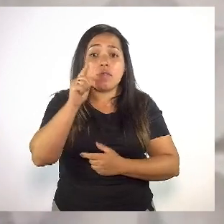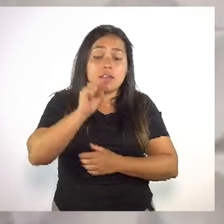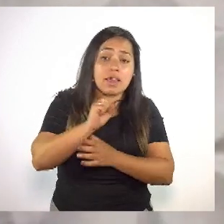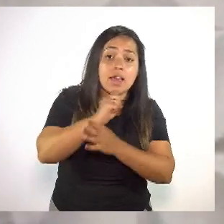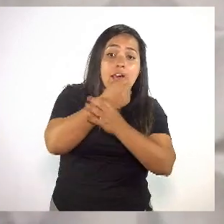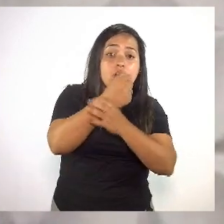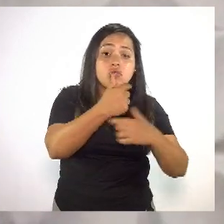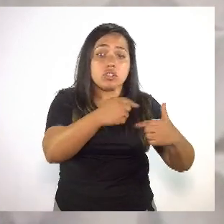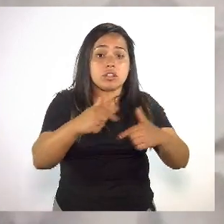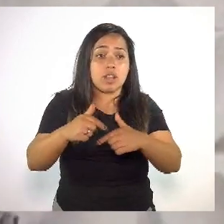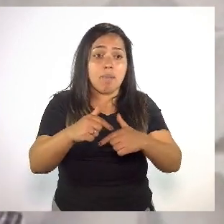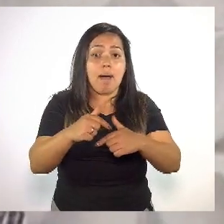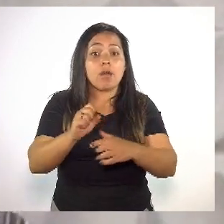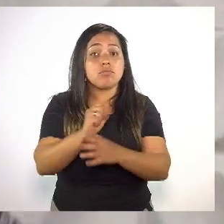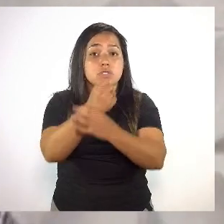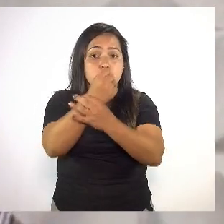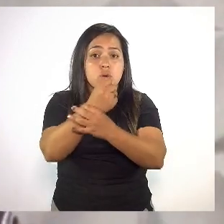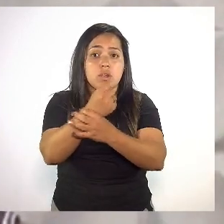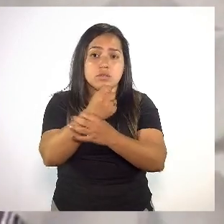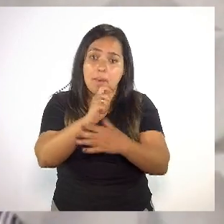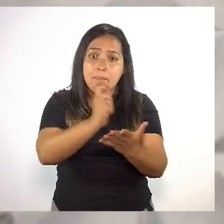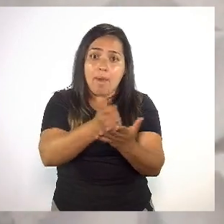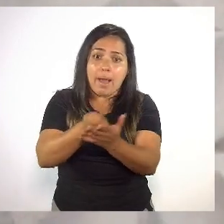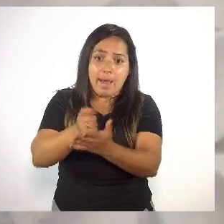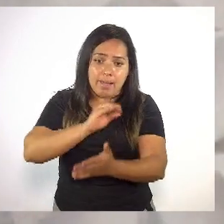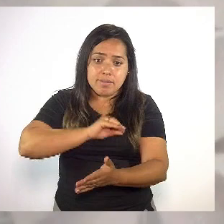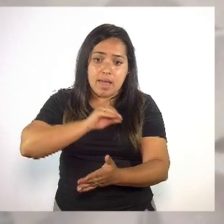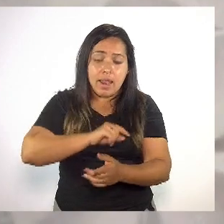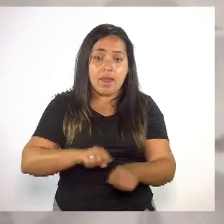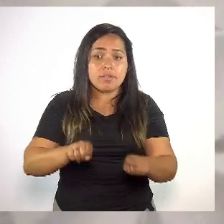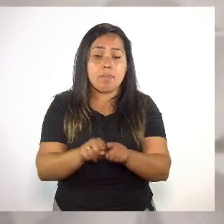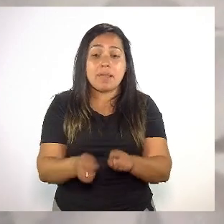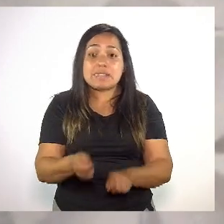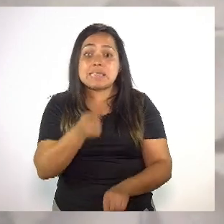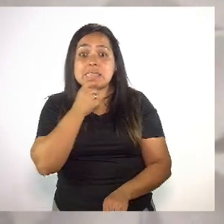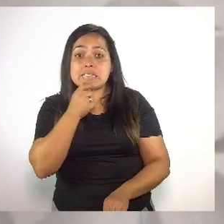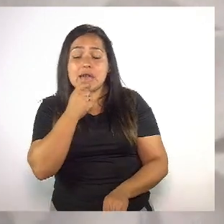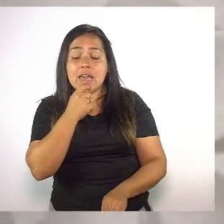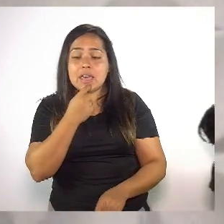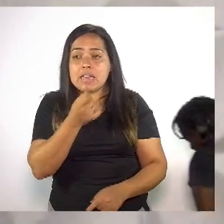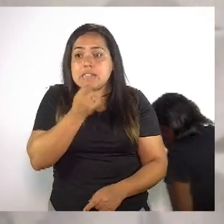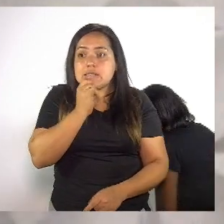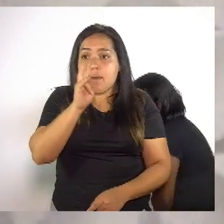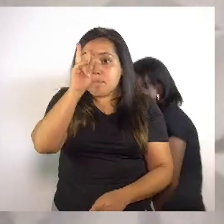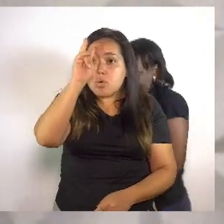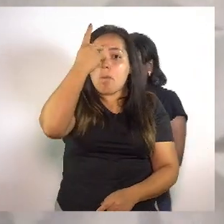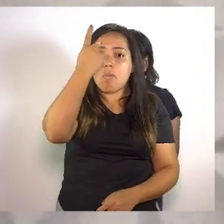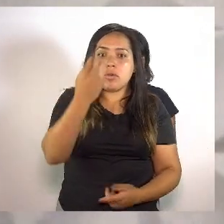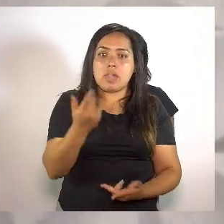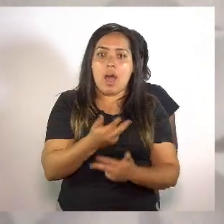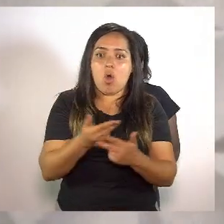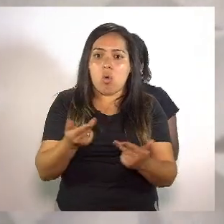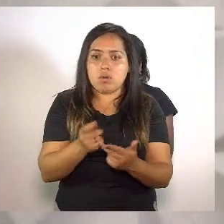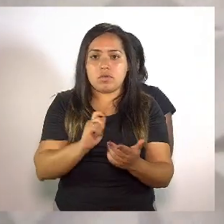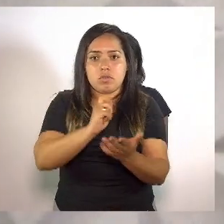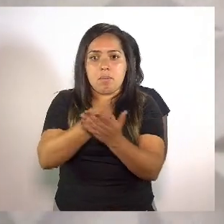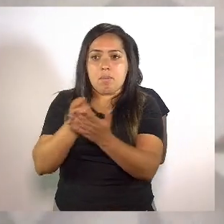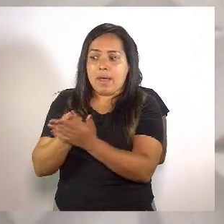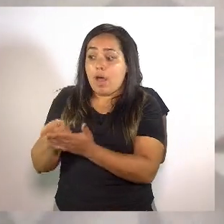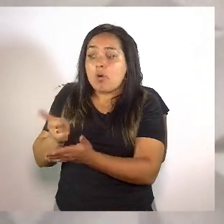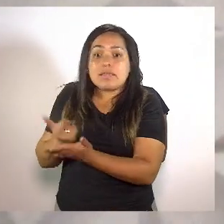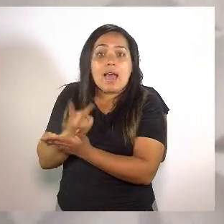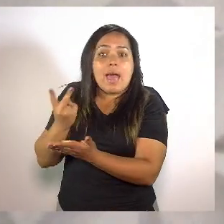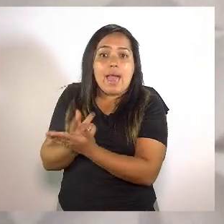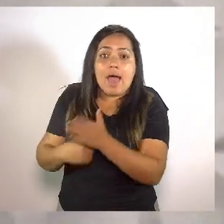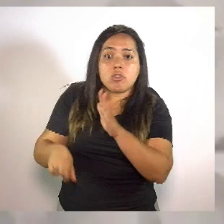dos servidores da segurança sem se valer de uma determinação clara que é